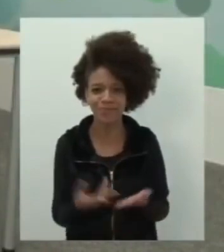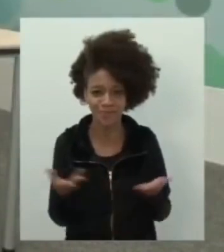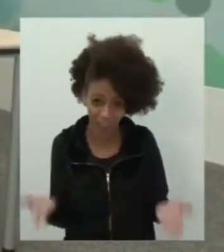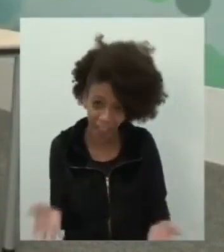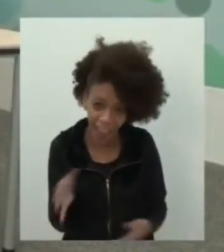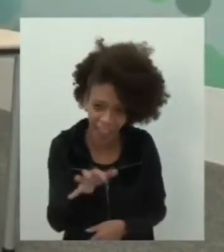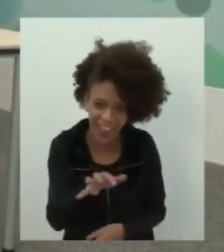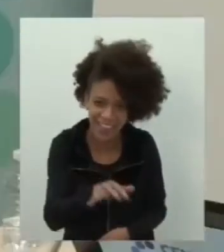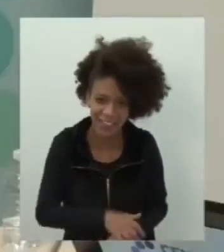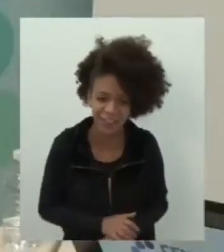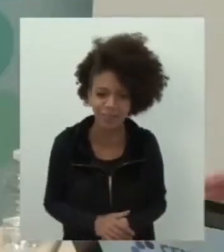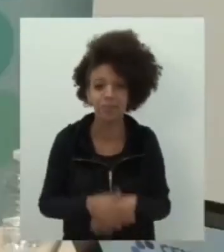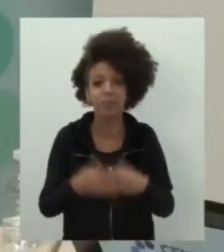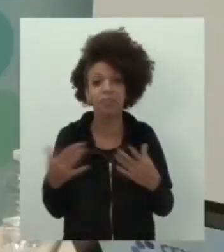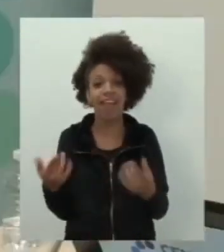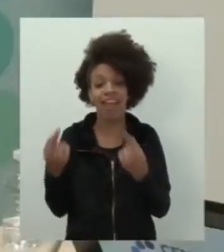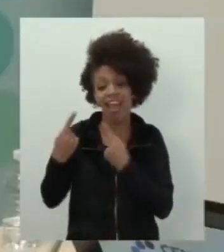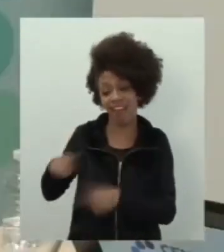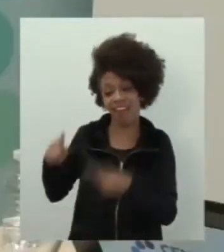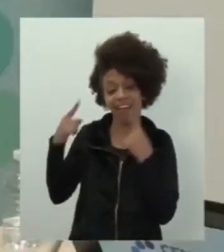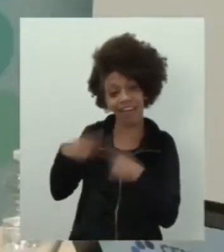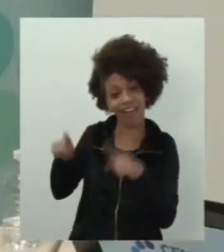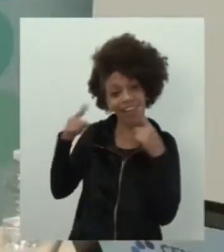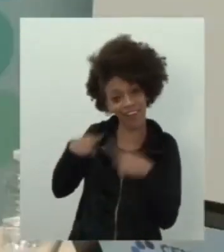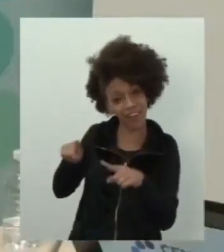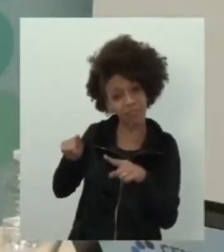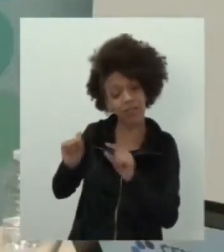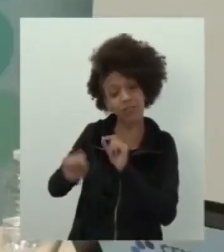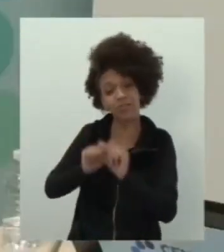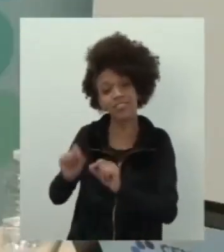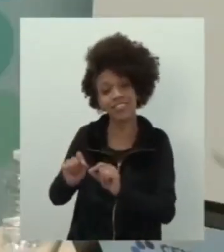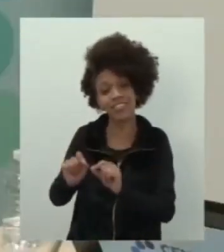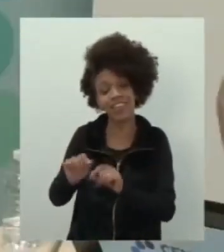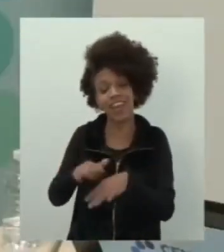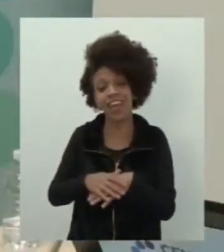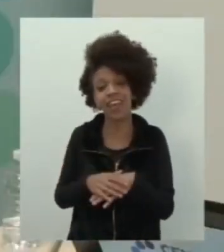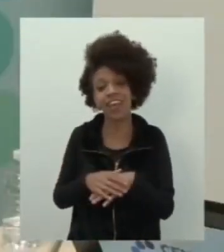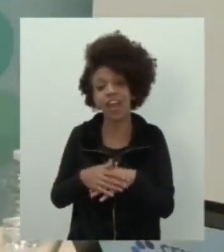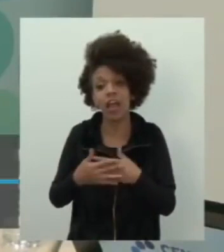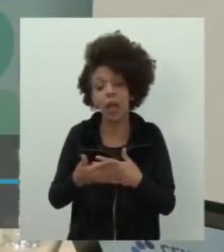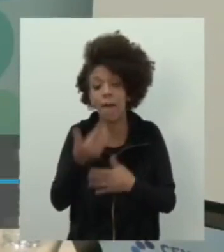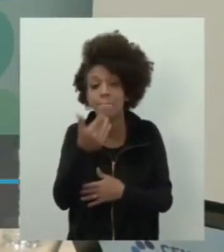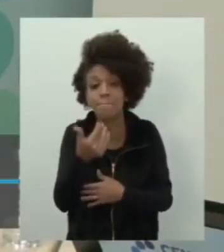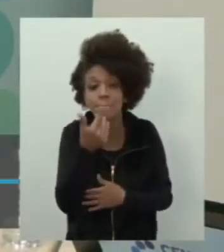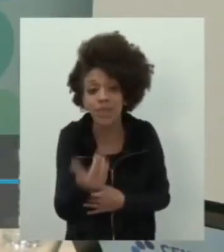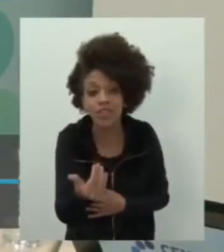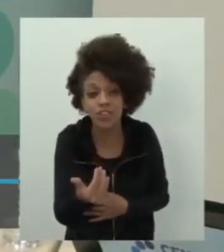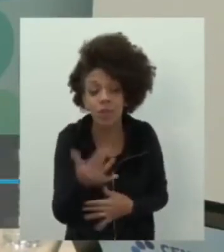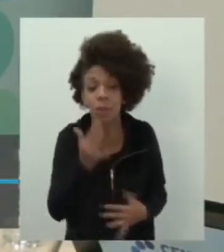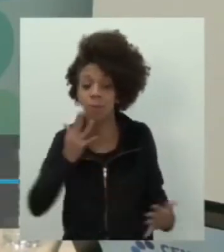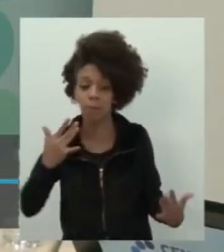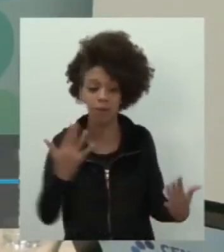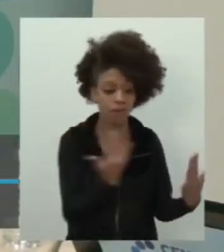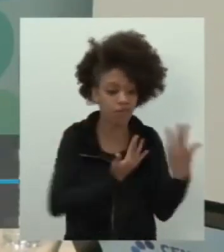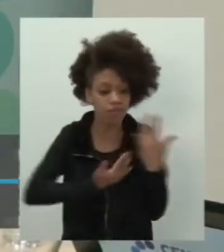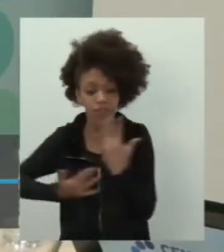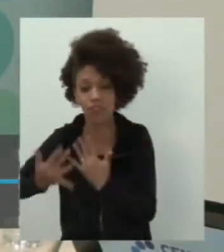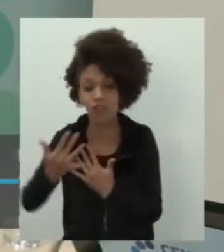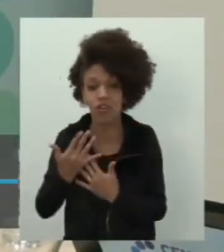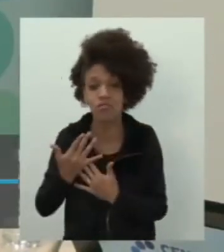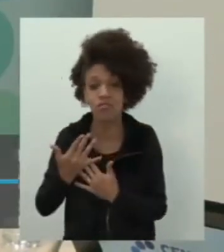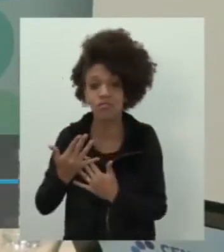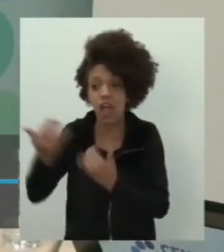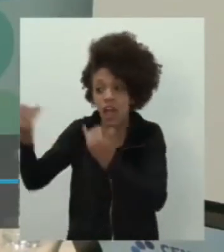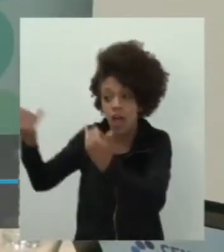assim, ela reclama, a mulher reclamando das flores, pedindo para as flores notícias do amigo